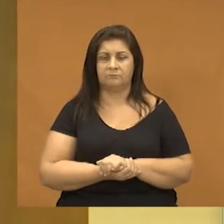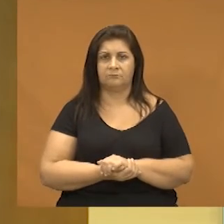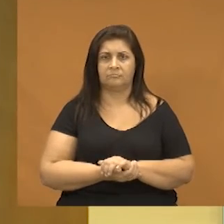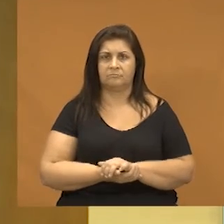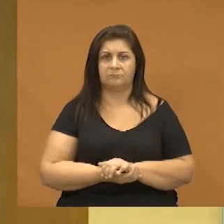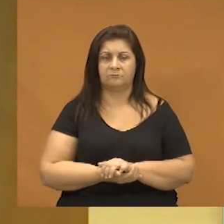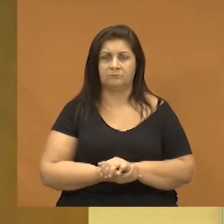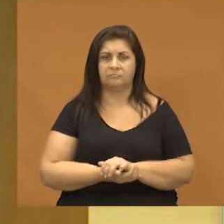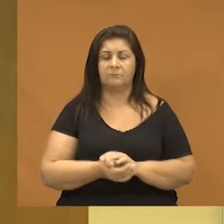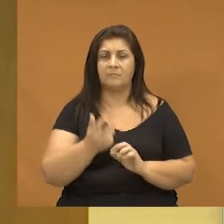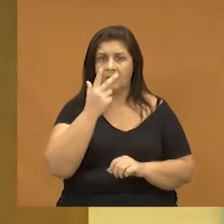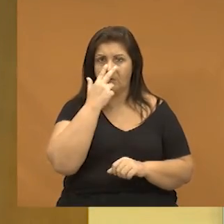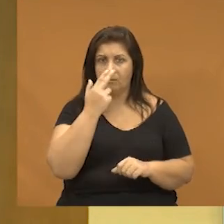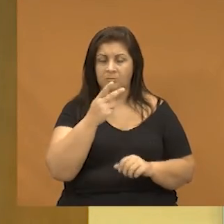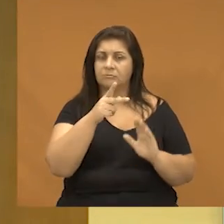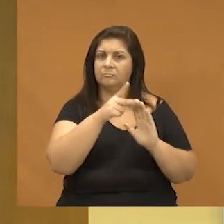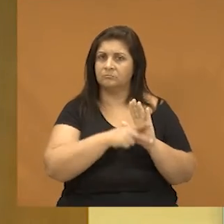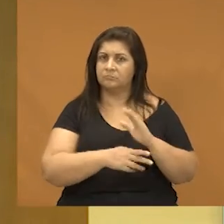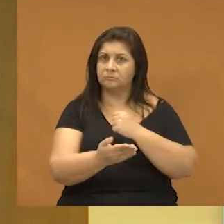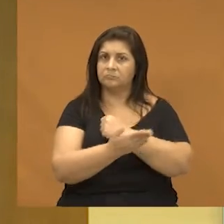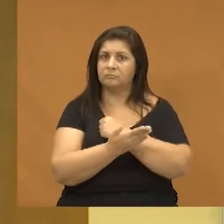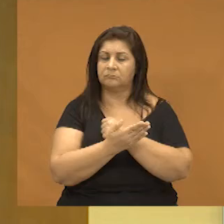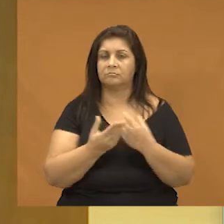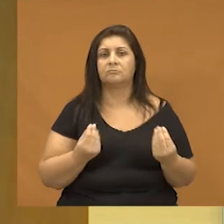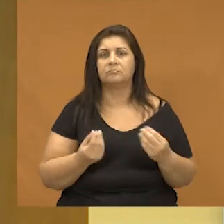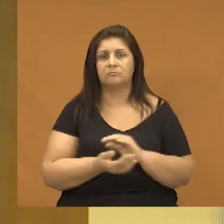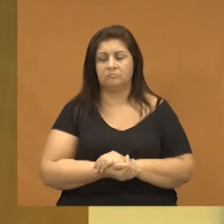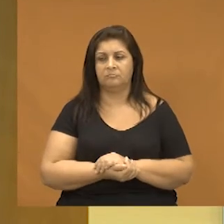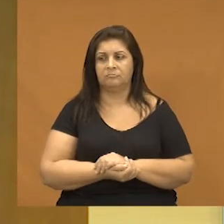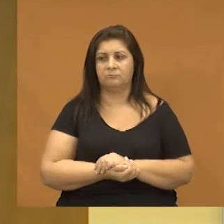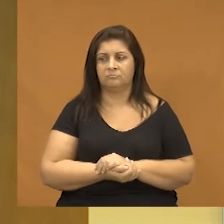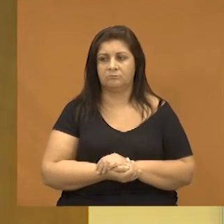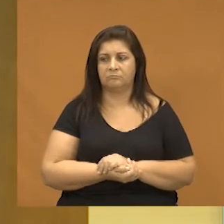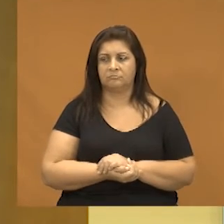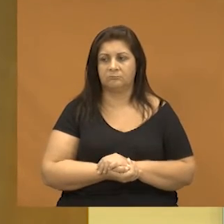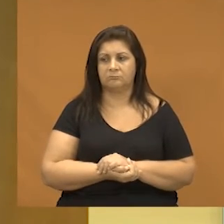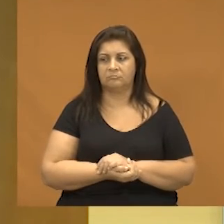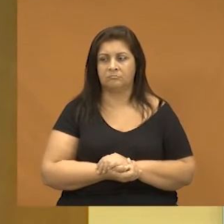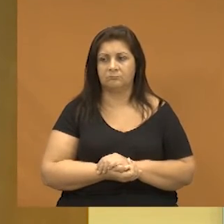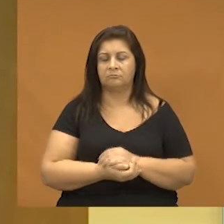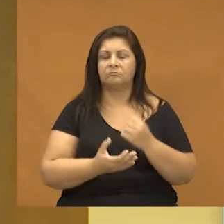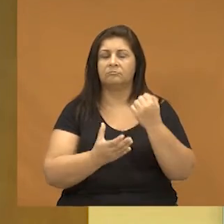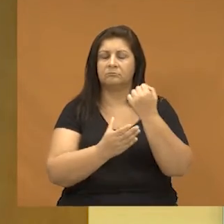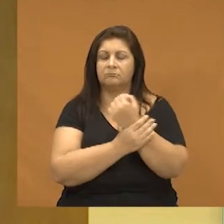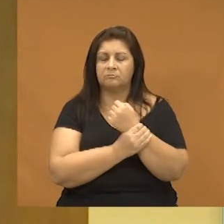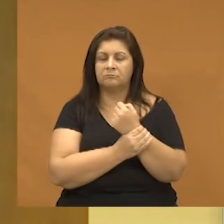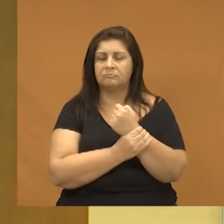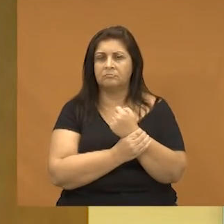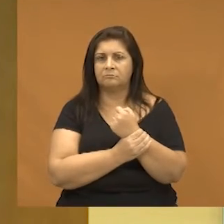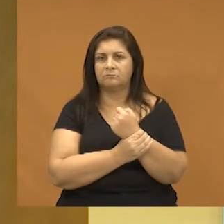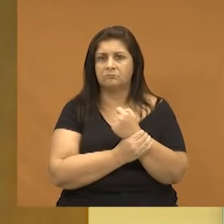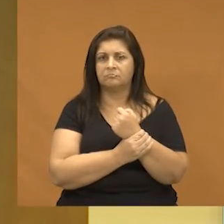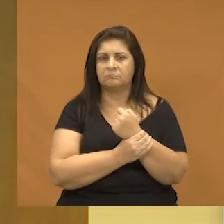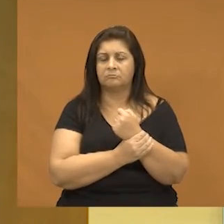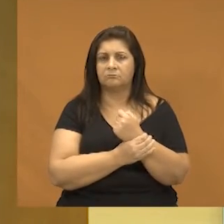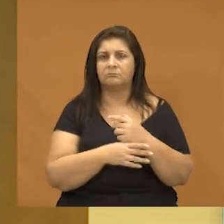que esse projeto vai colaborar bastante, mas, assim, o que me dá segurança é que